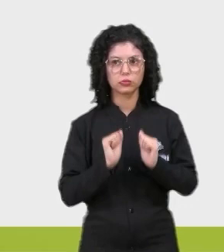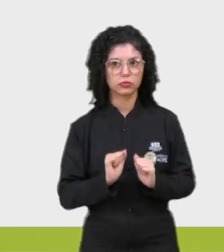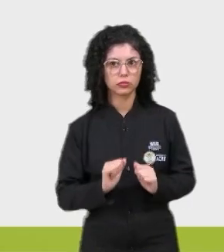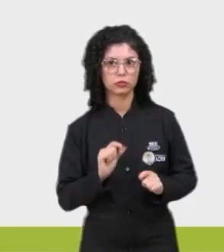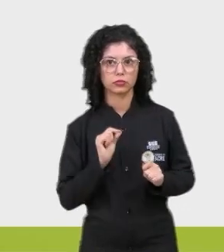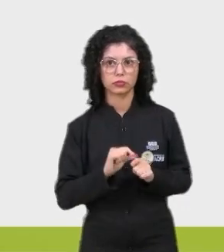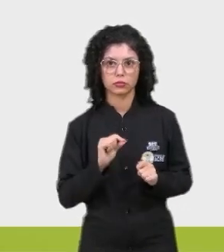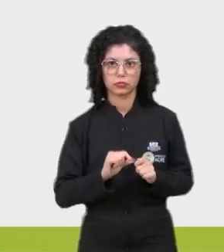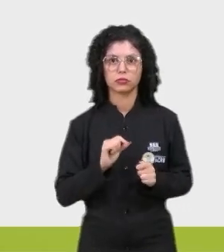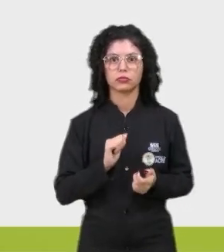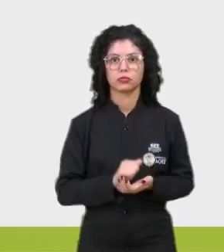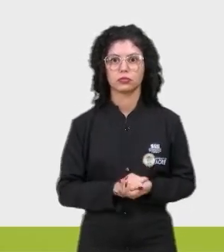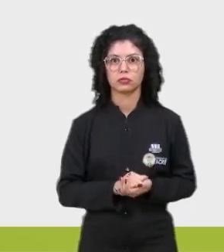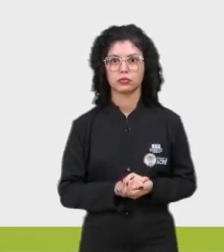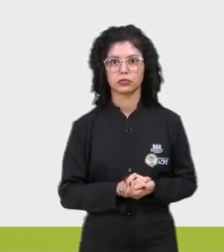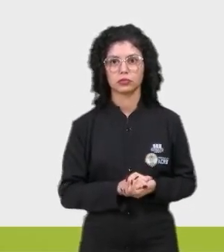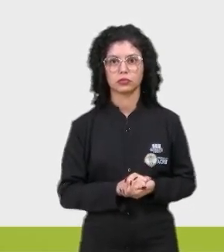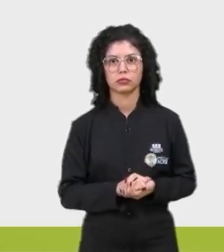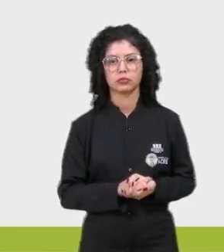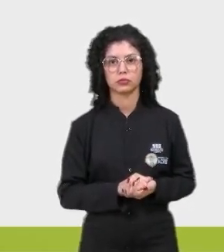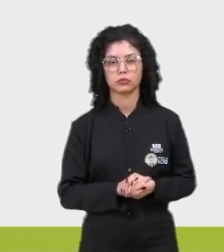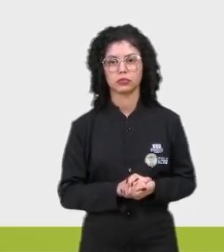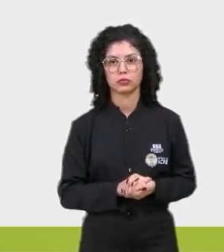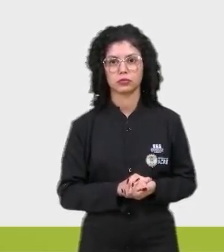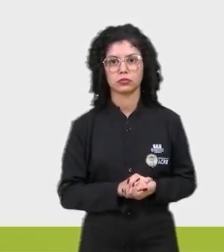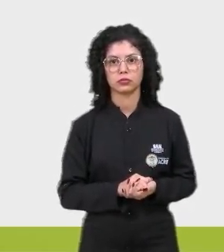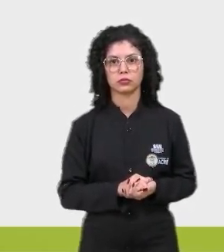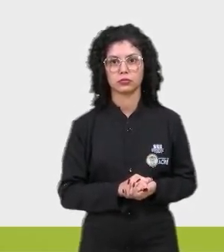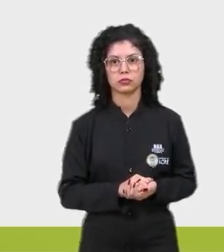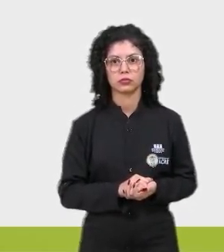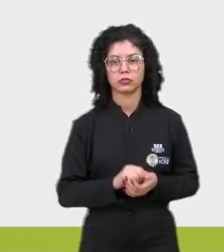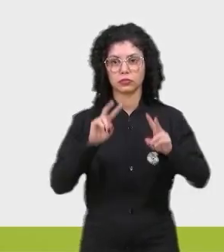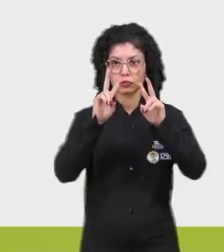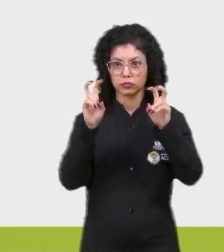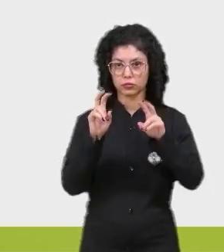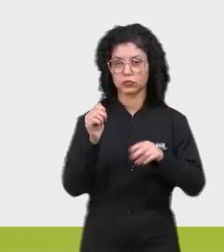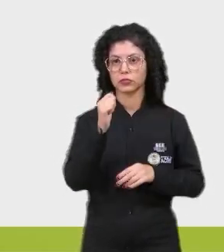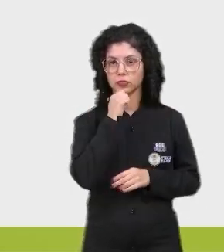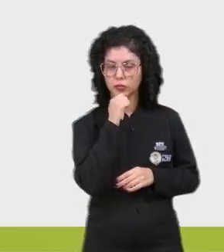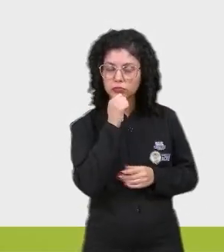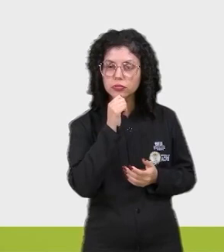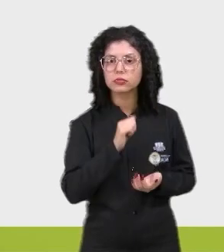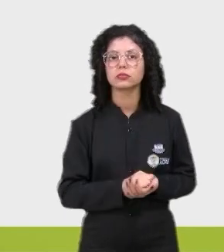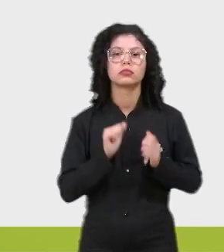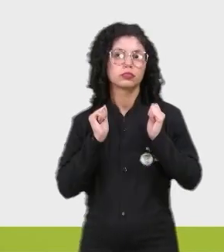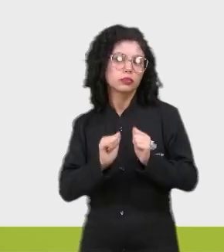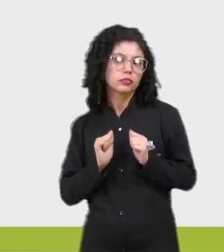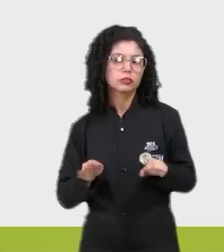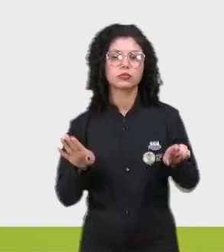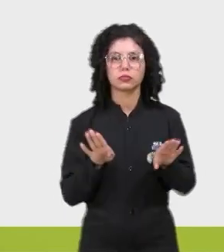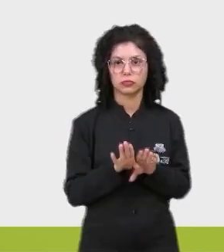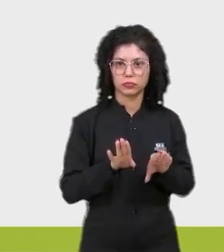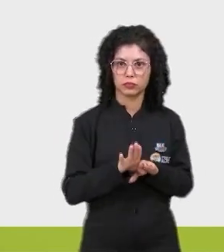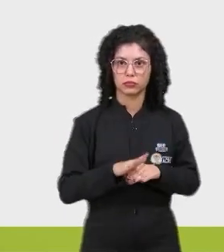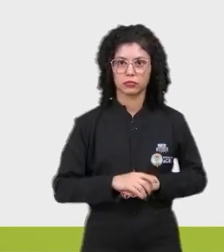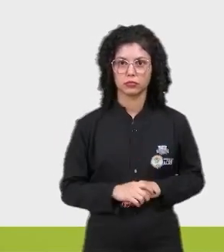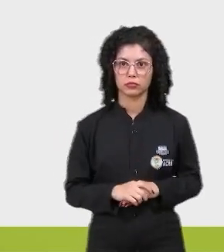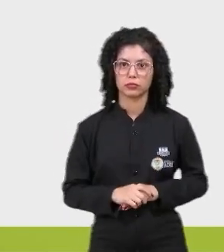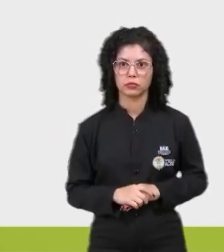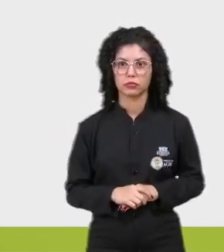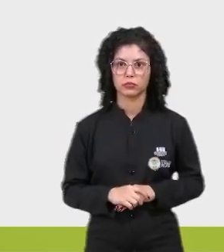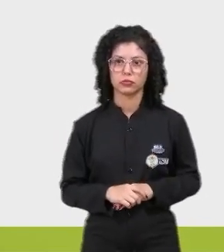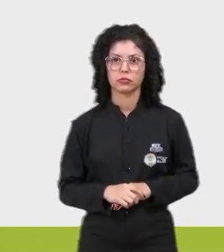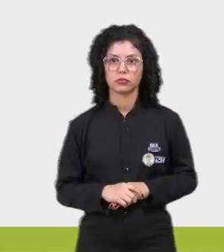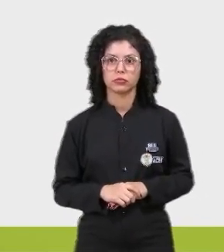ali abordar o trabalho, uma citação sobre o trabalho, e poderia também colocar aí